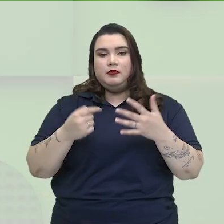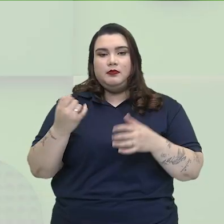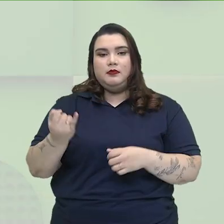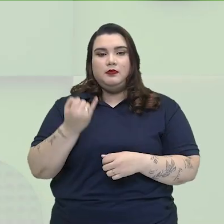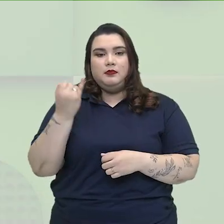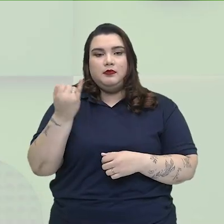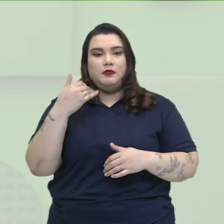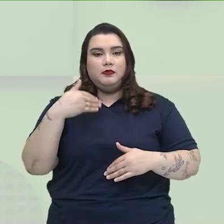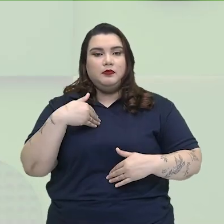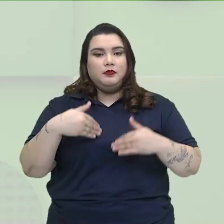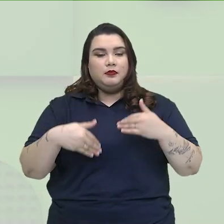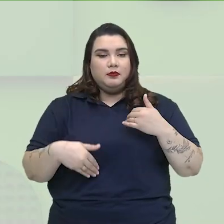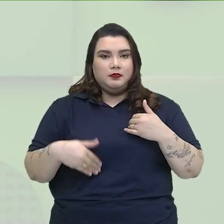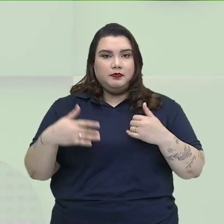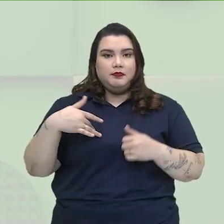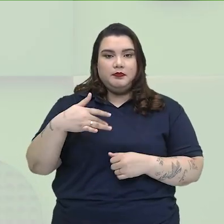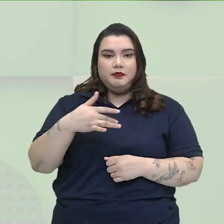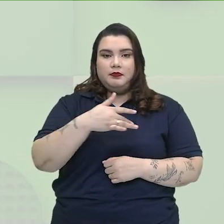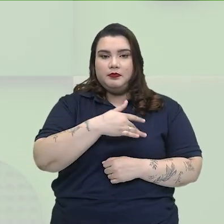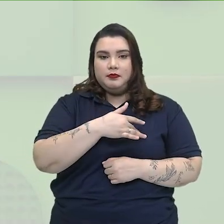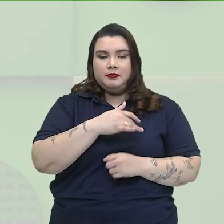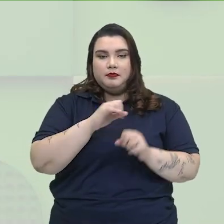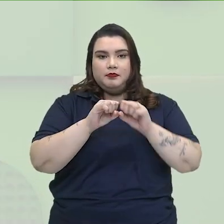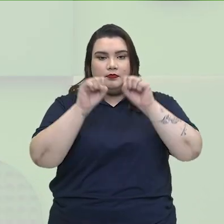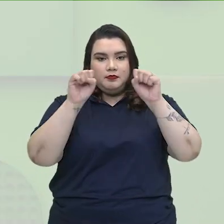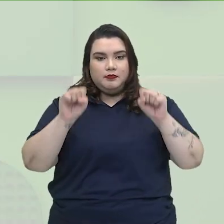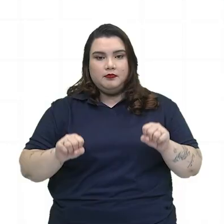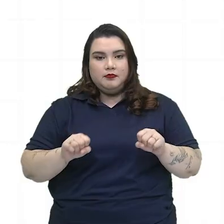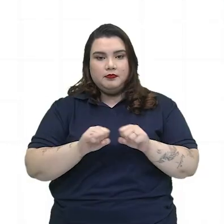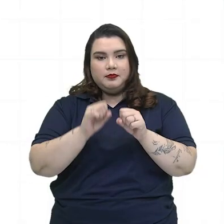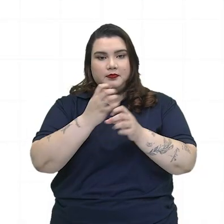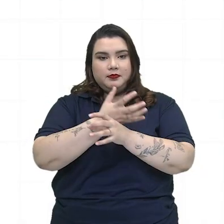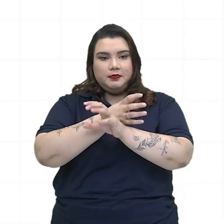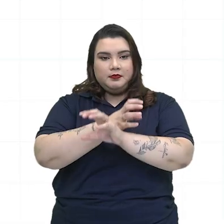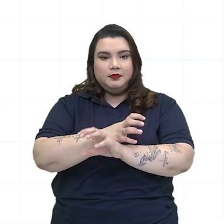manter a saúde do nosso sistema esquelético.